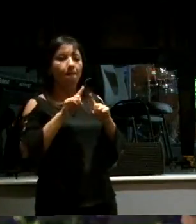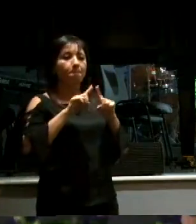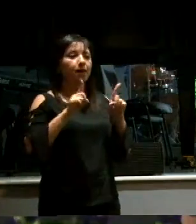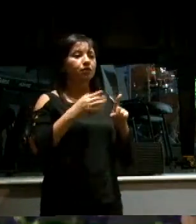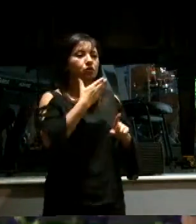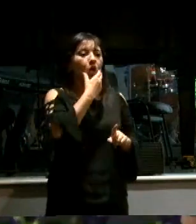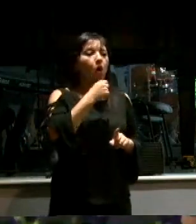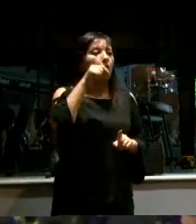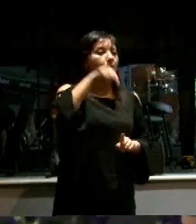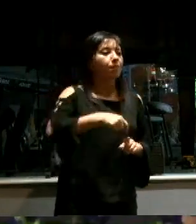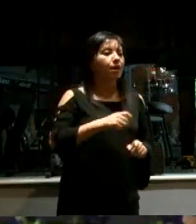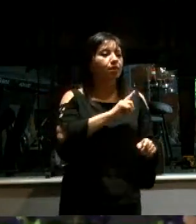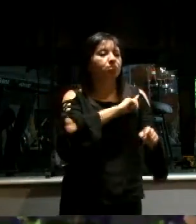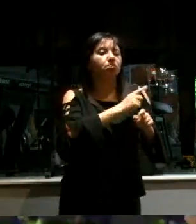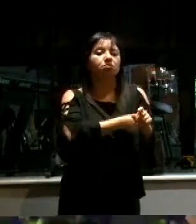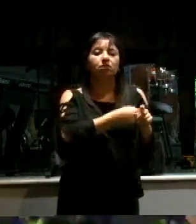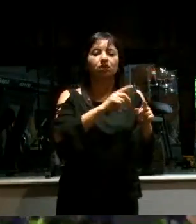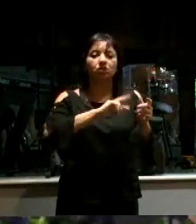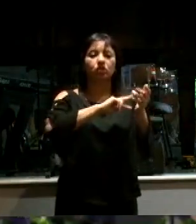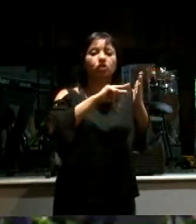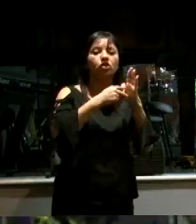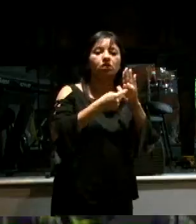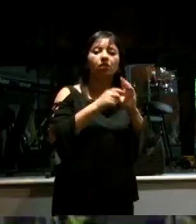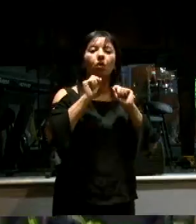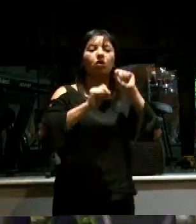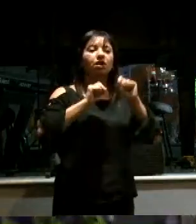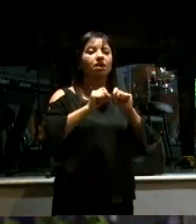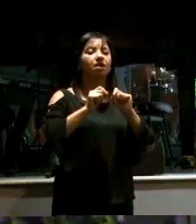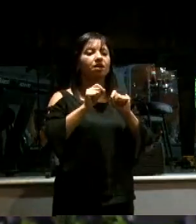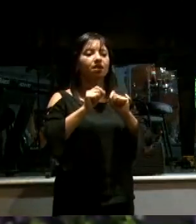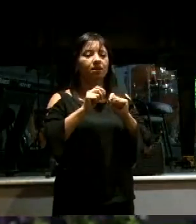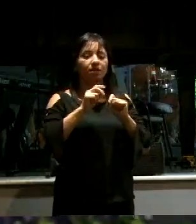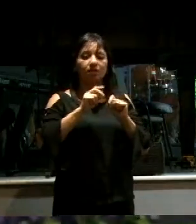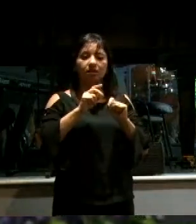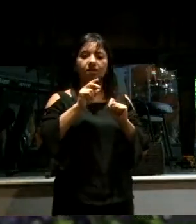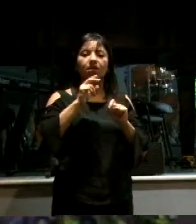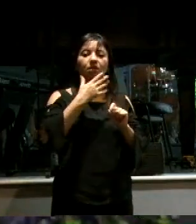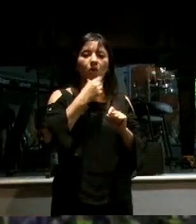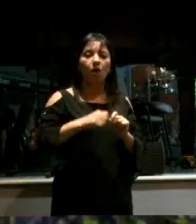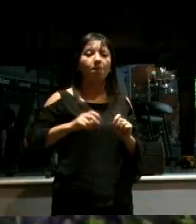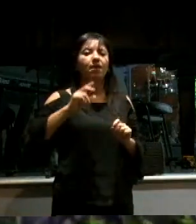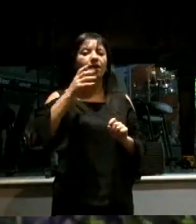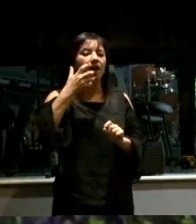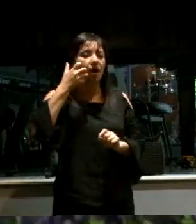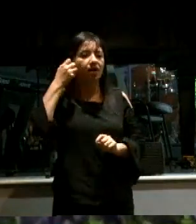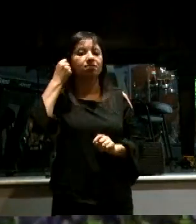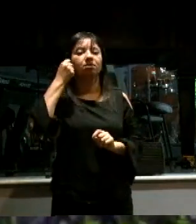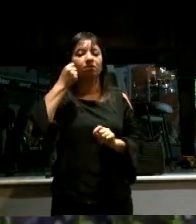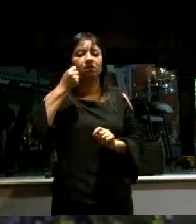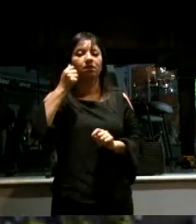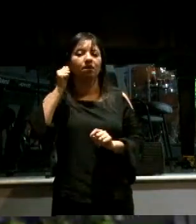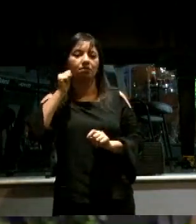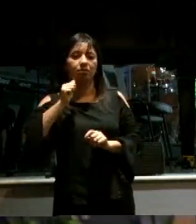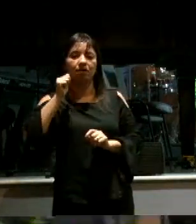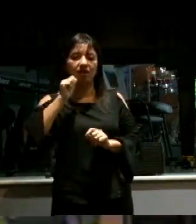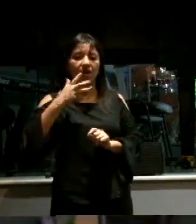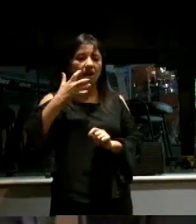adotam, são aqueles que permanecem. Amém? E você,